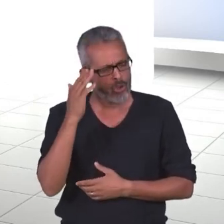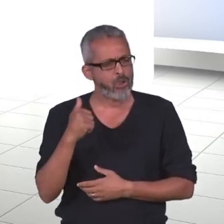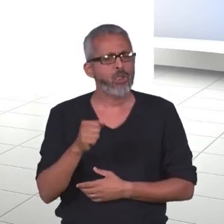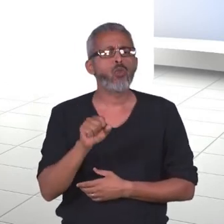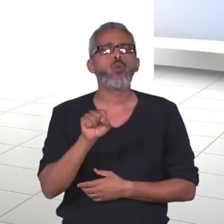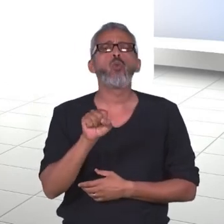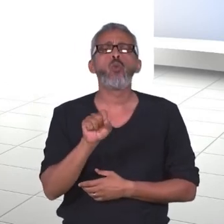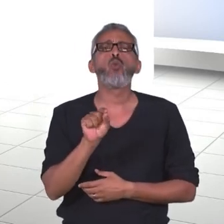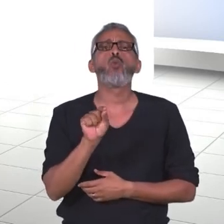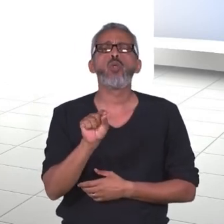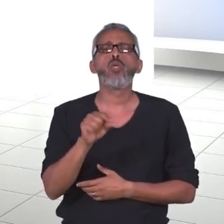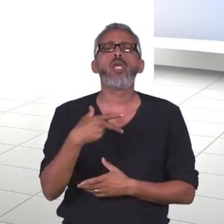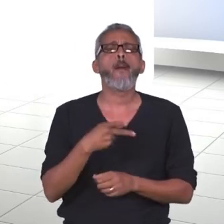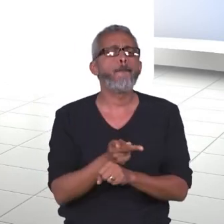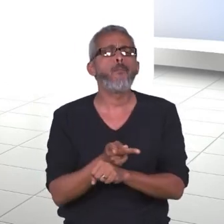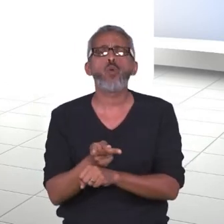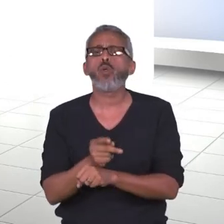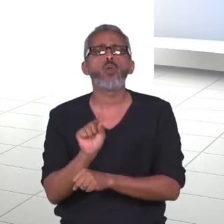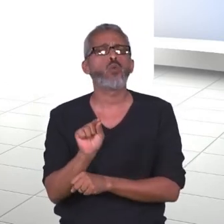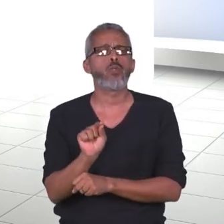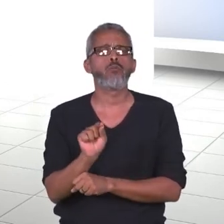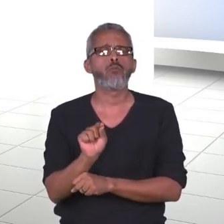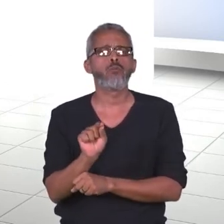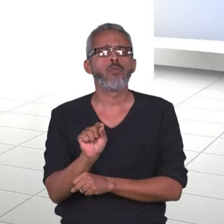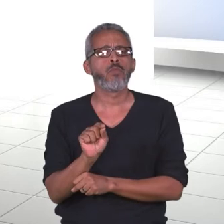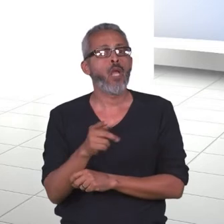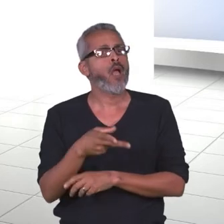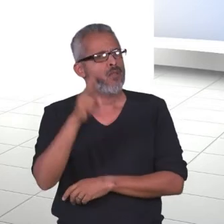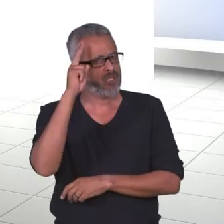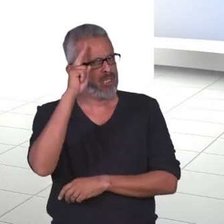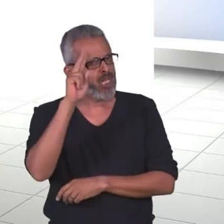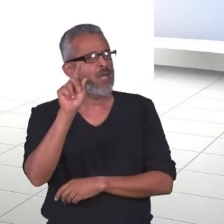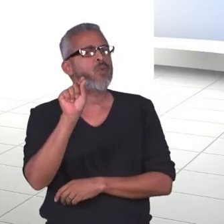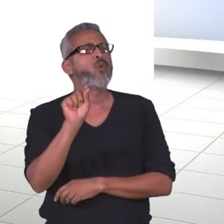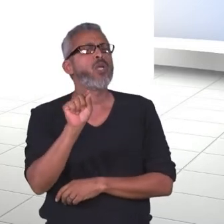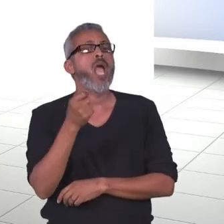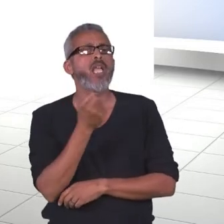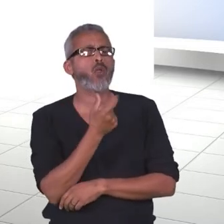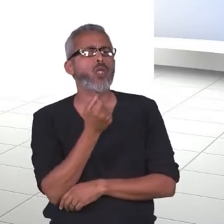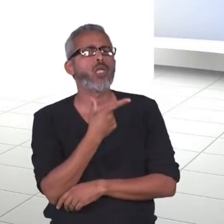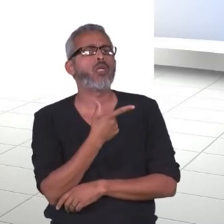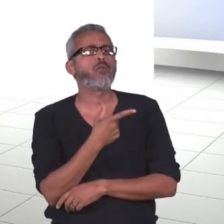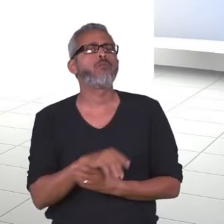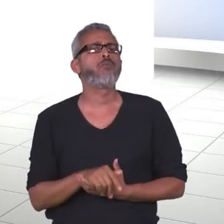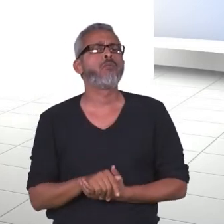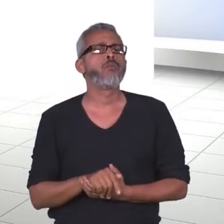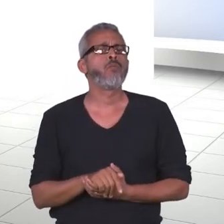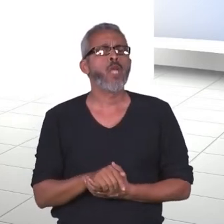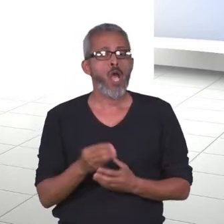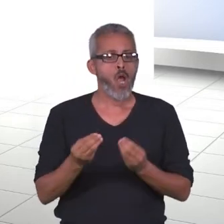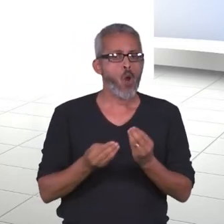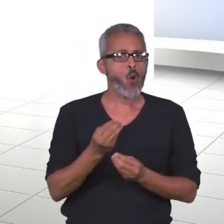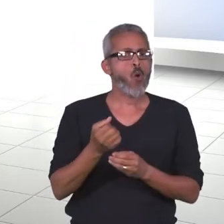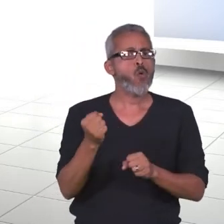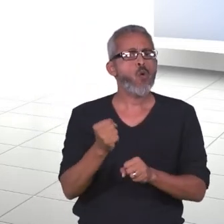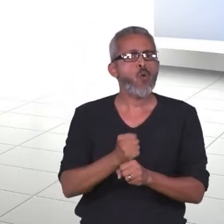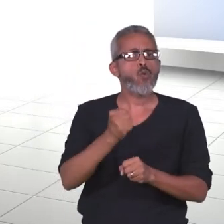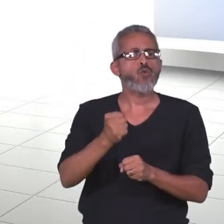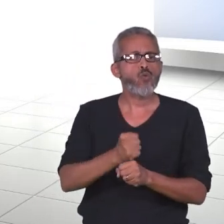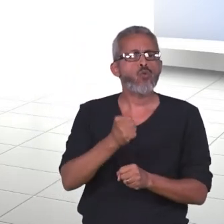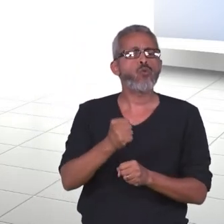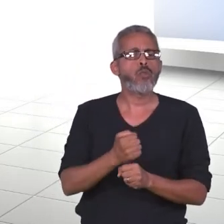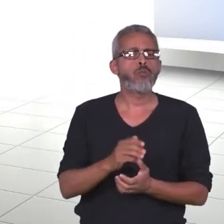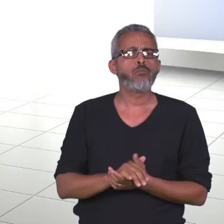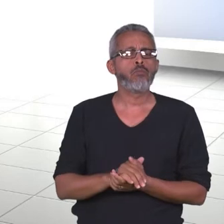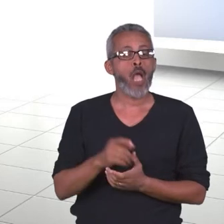Andrade ironiza a reação da sociedade brasileira dos anos de 1930 diante de determinada vanguarda